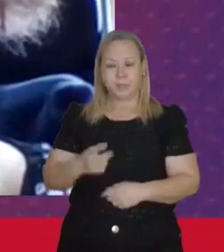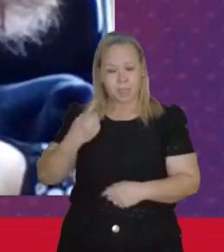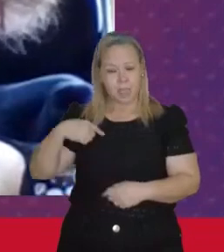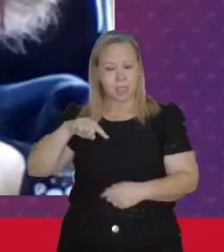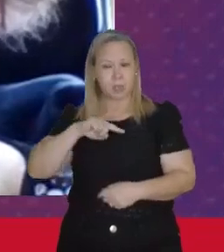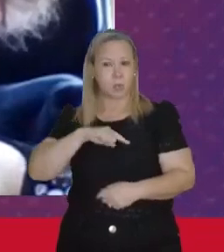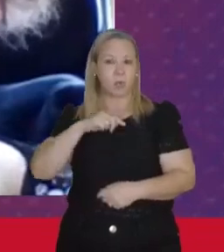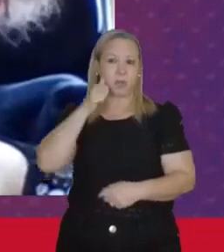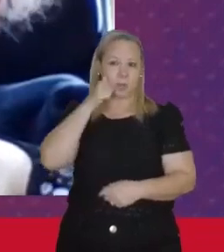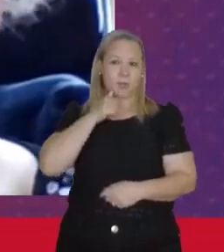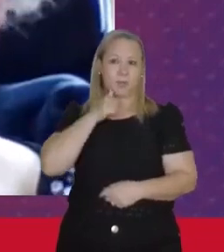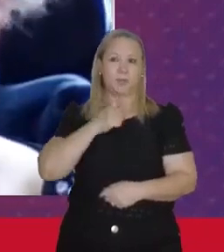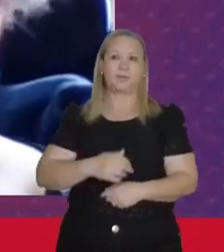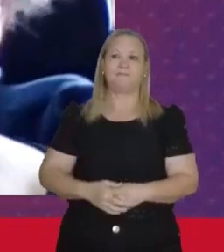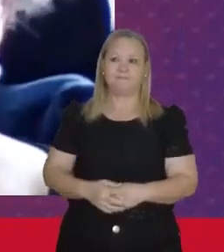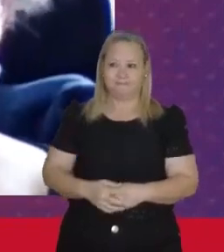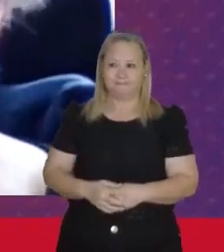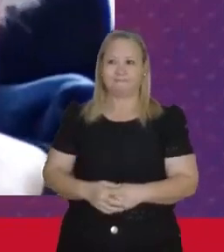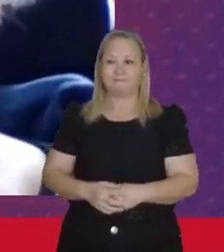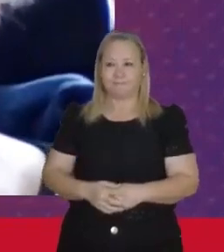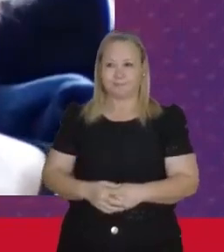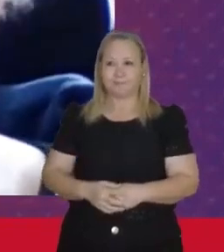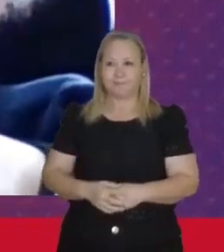nós mulheres,